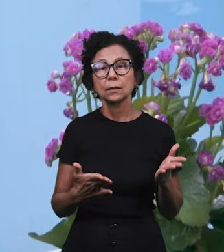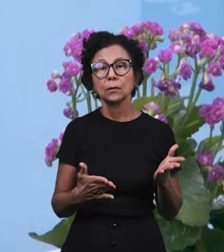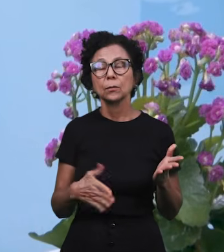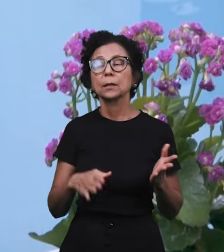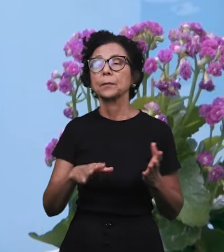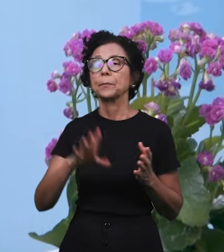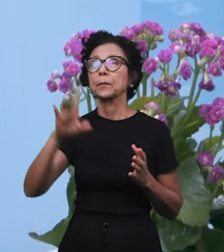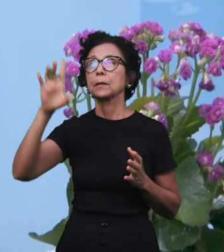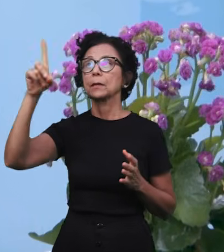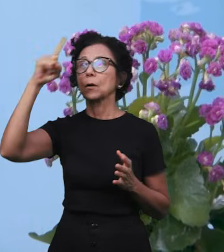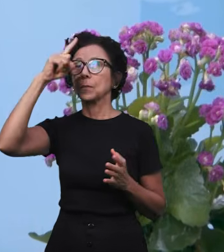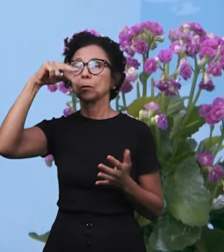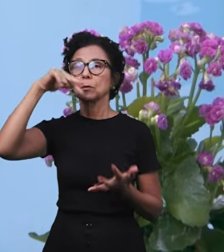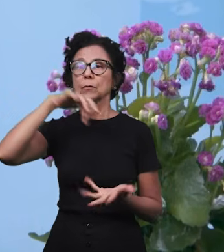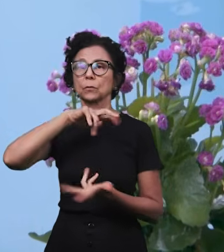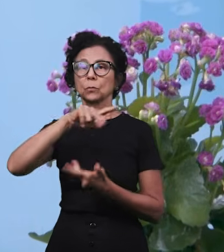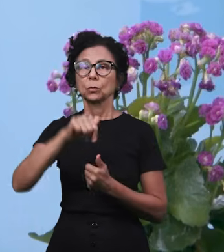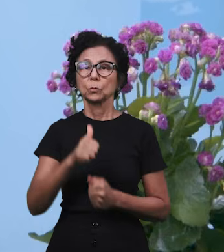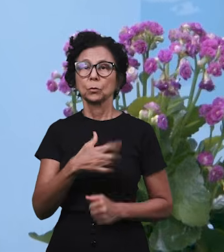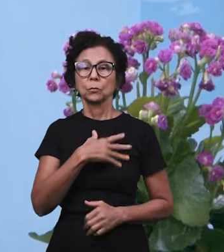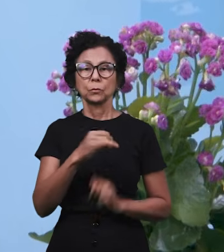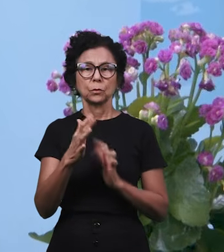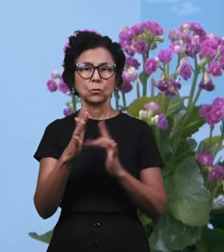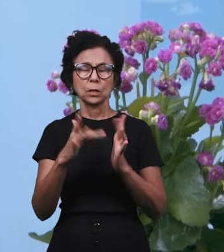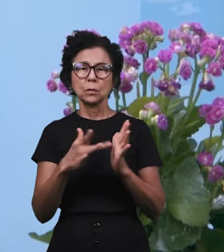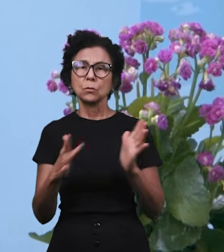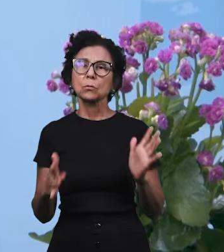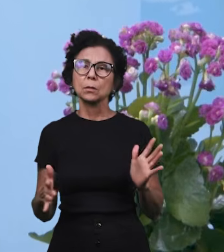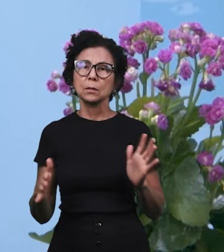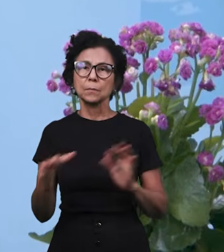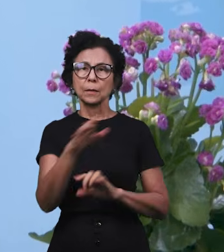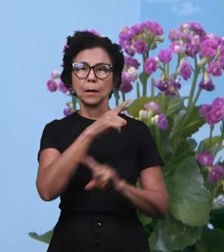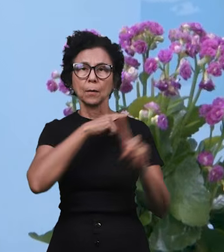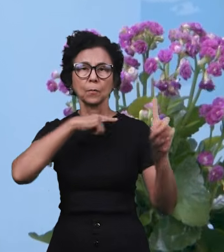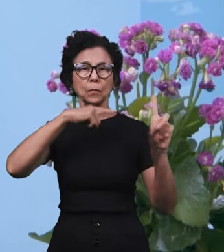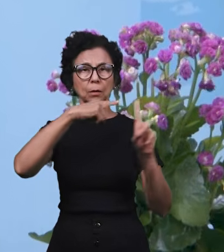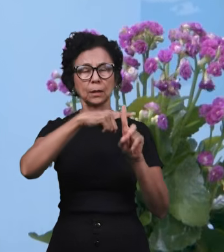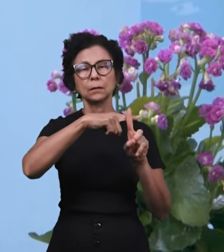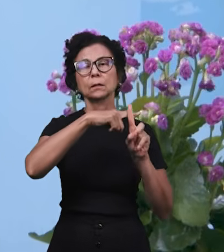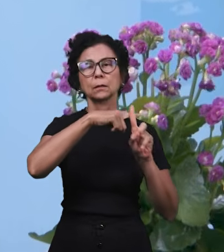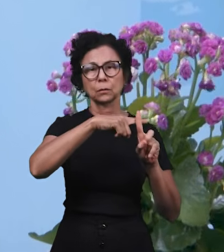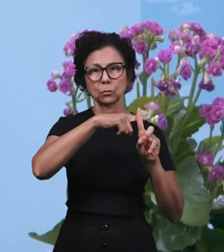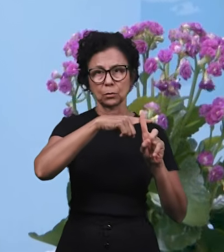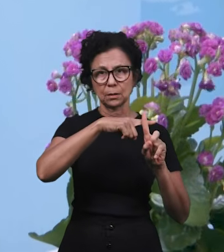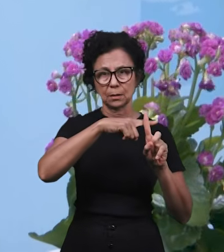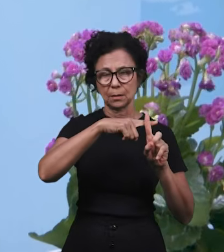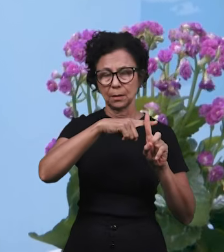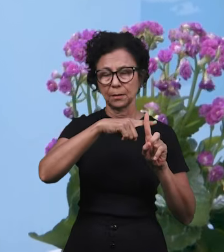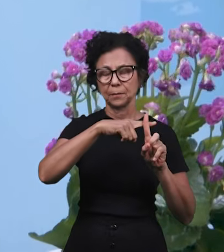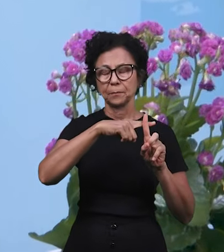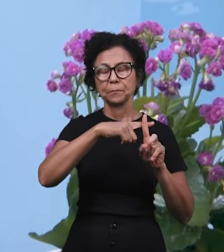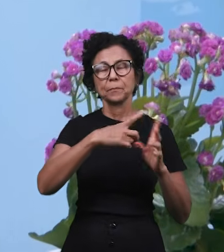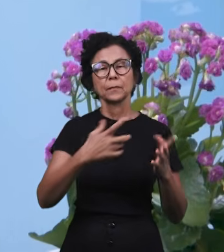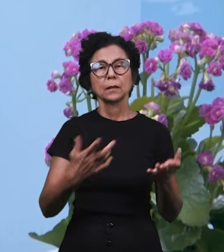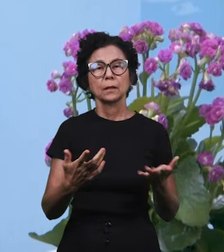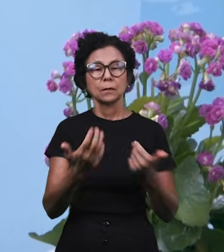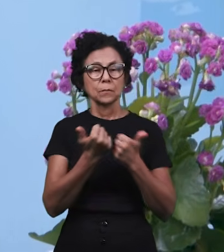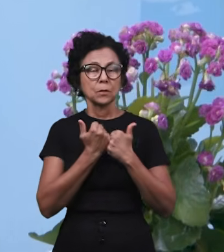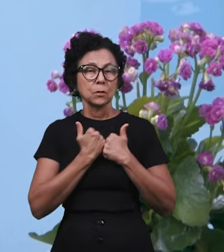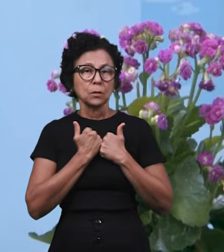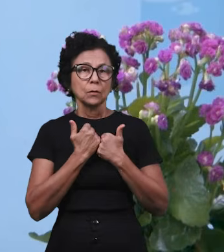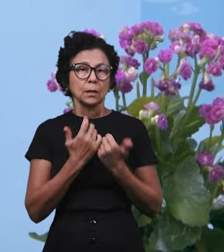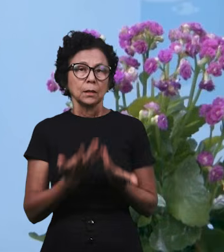para vir abrir essa ponte, abrir essa fonte. E no louvor fala, flui de Jesus